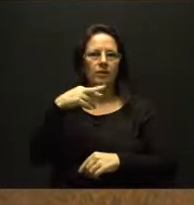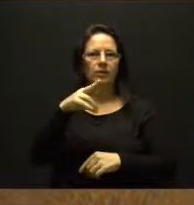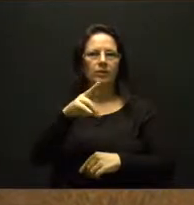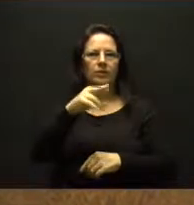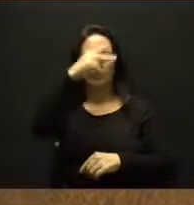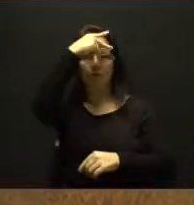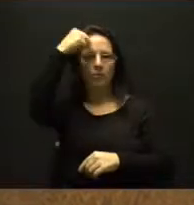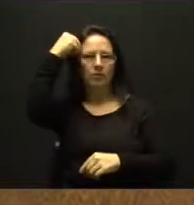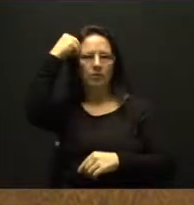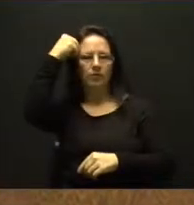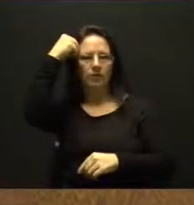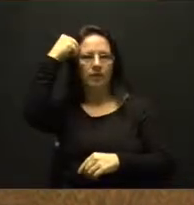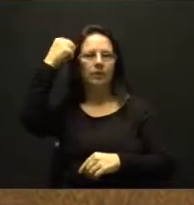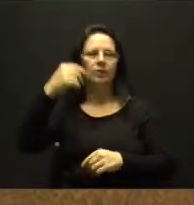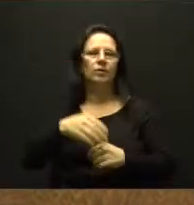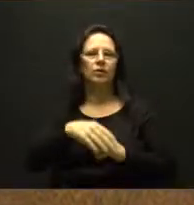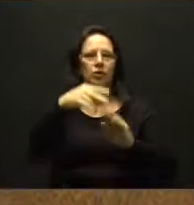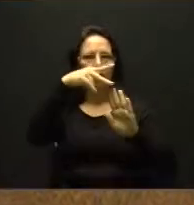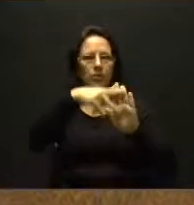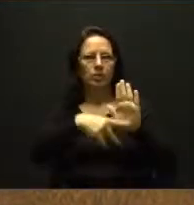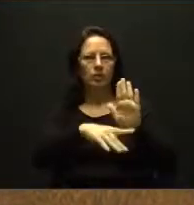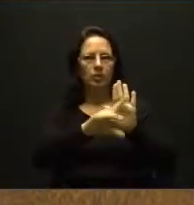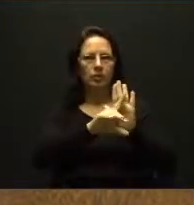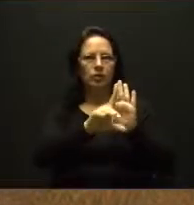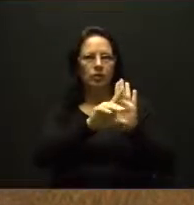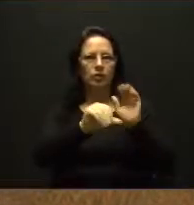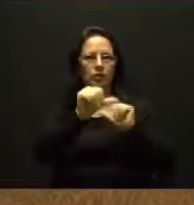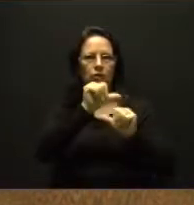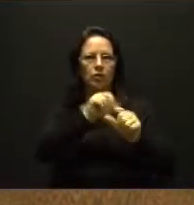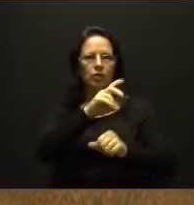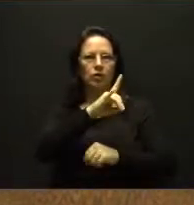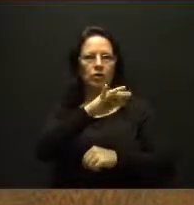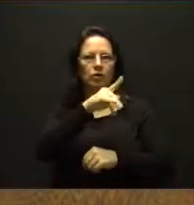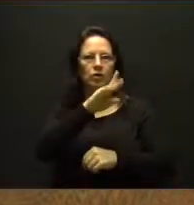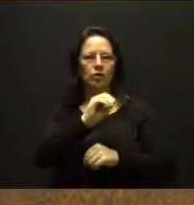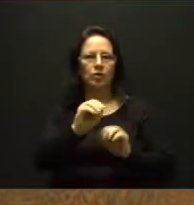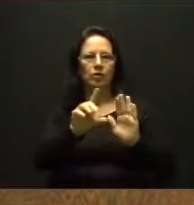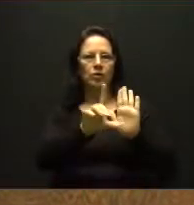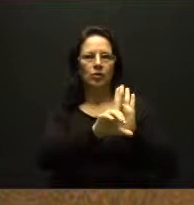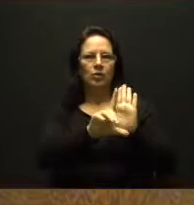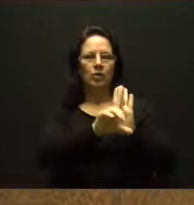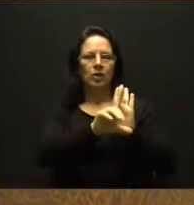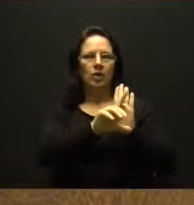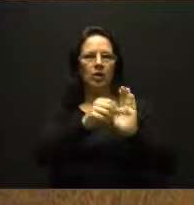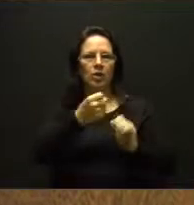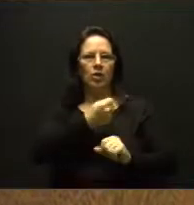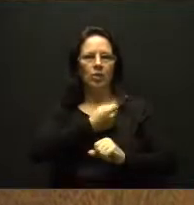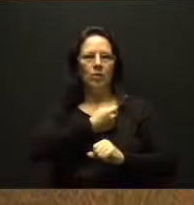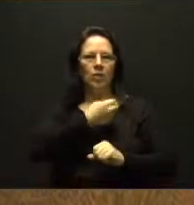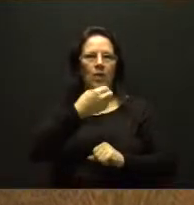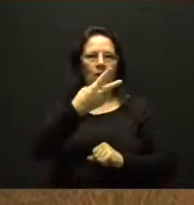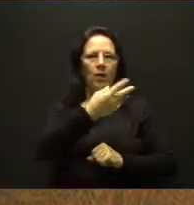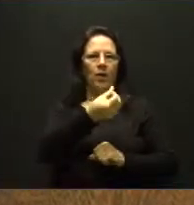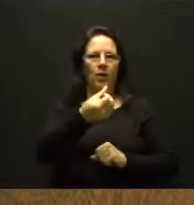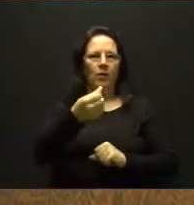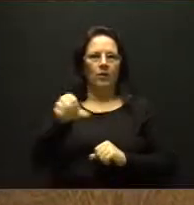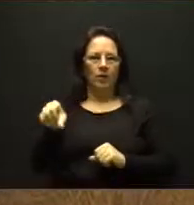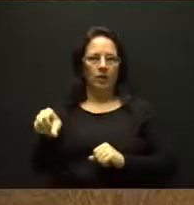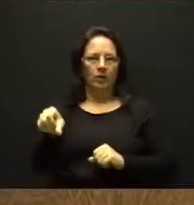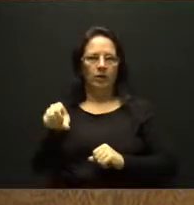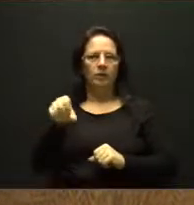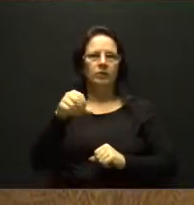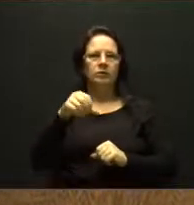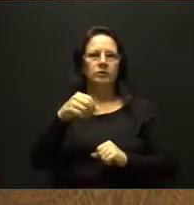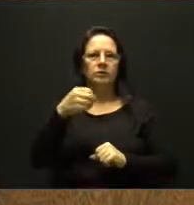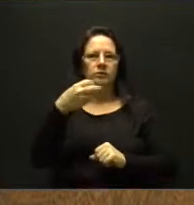prefeito municipal projeto de lei que altera dispositivos da lei número 2.699 de 3